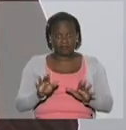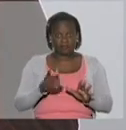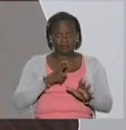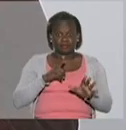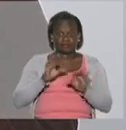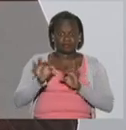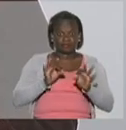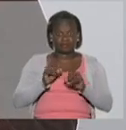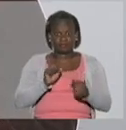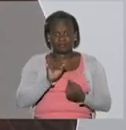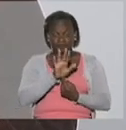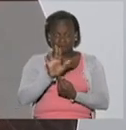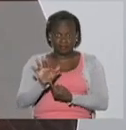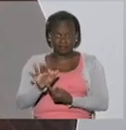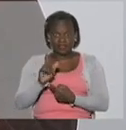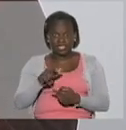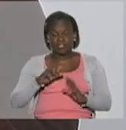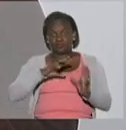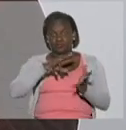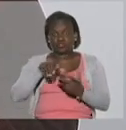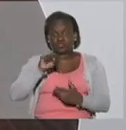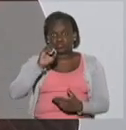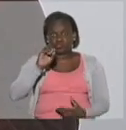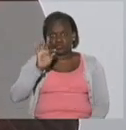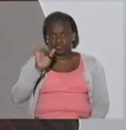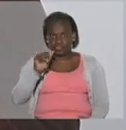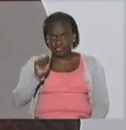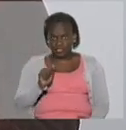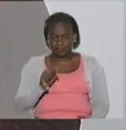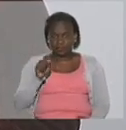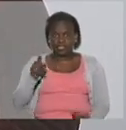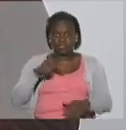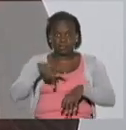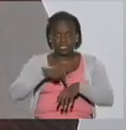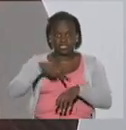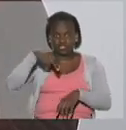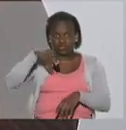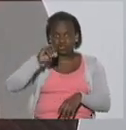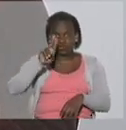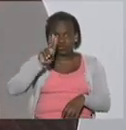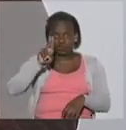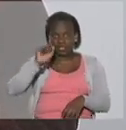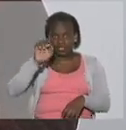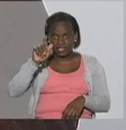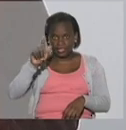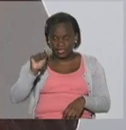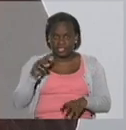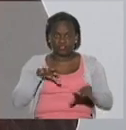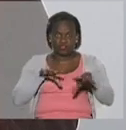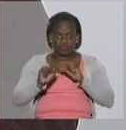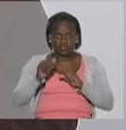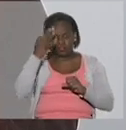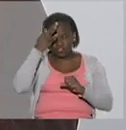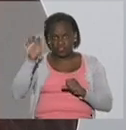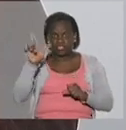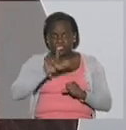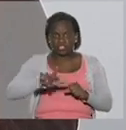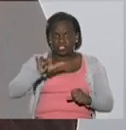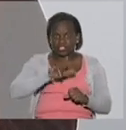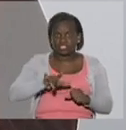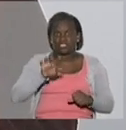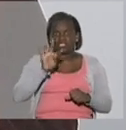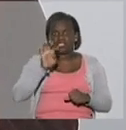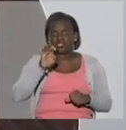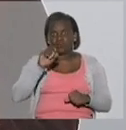que dá projeção a ele é O Mundo de Sofia, né? Ele é norueguês, formado em filosofia, em literatura,